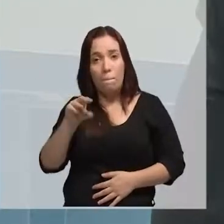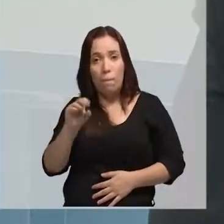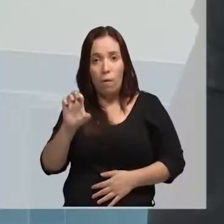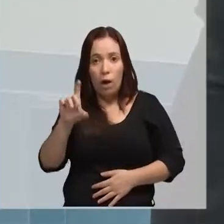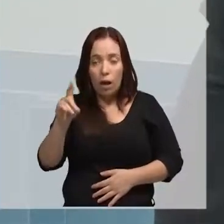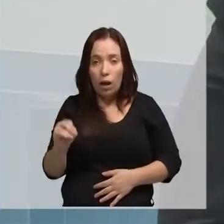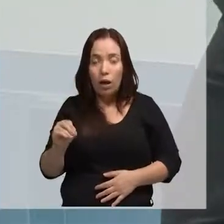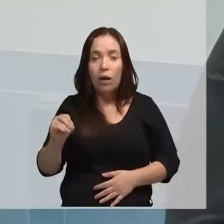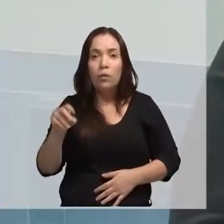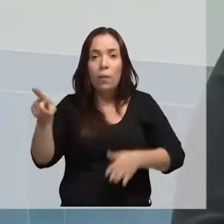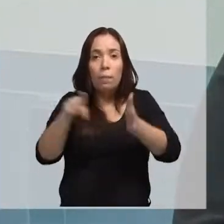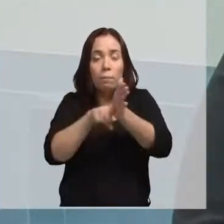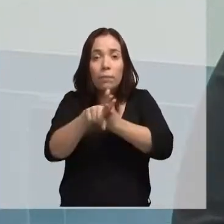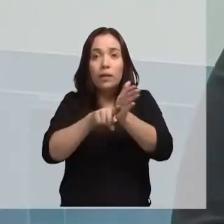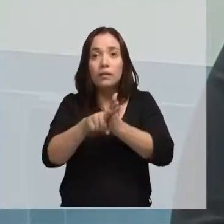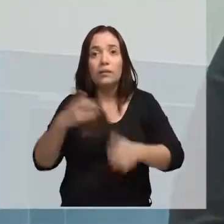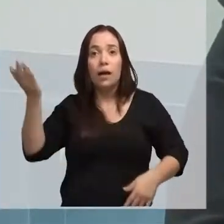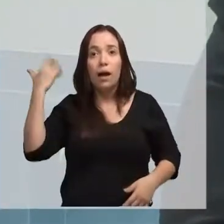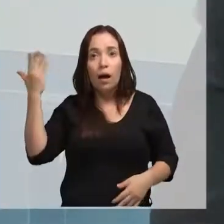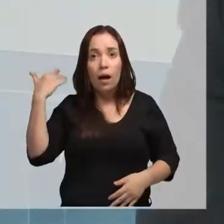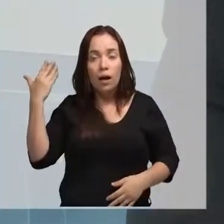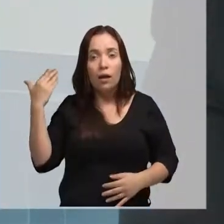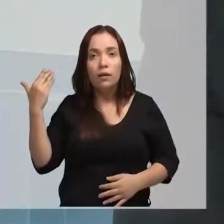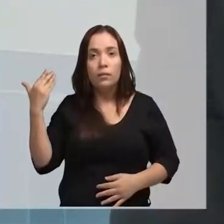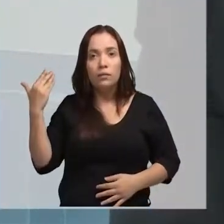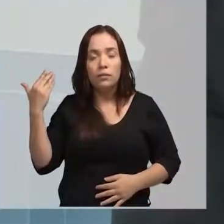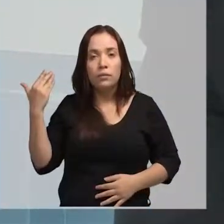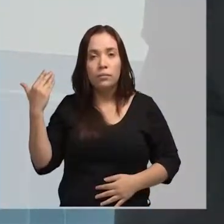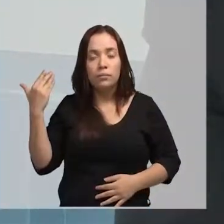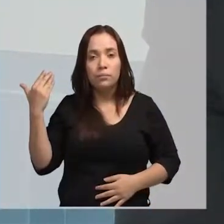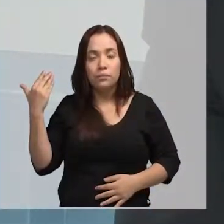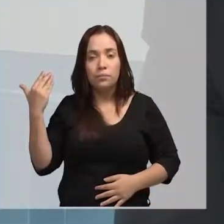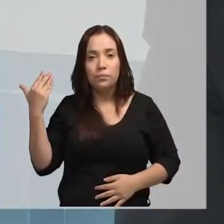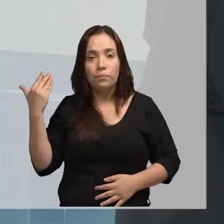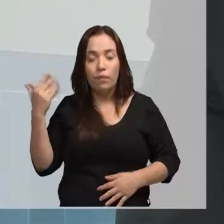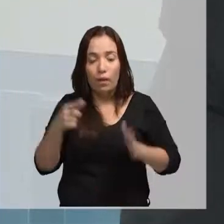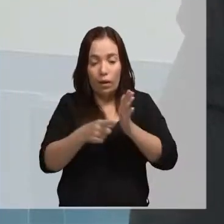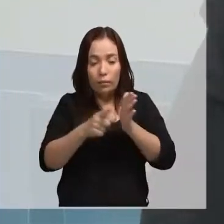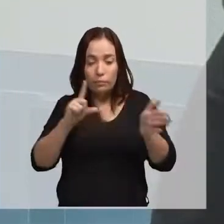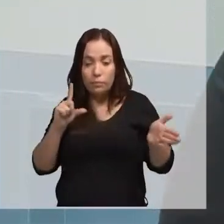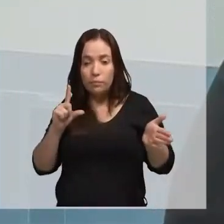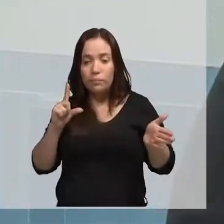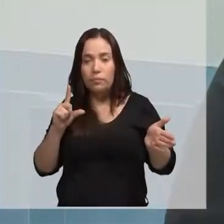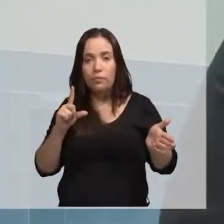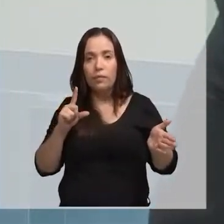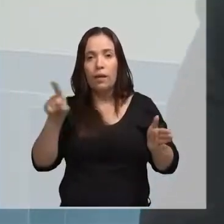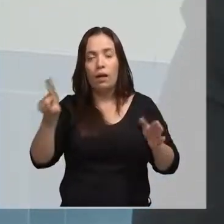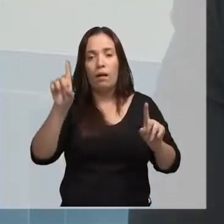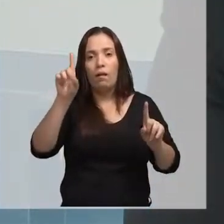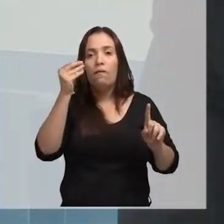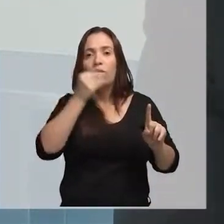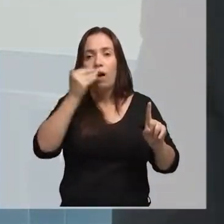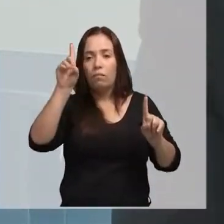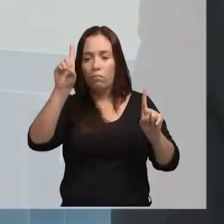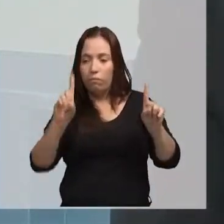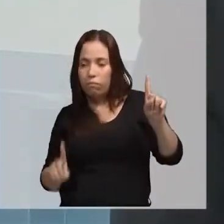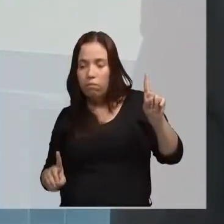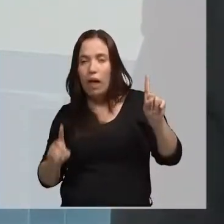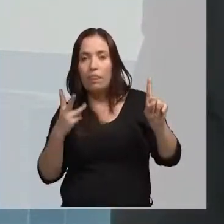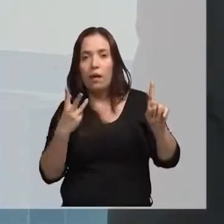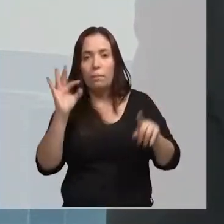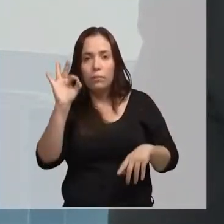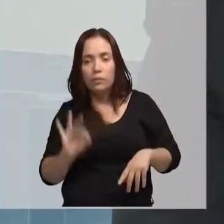que na pesquisa anterior a essa, olha, essa daí depois dessa, na pesquisa do Datapoder, ele perdeu 3 pontos, voltou para ter